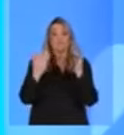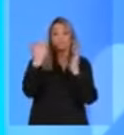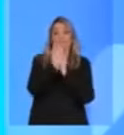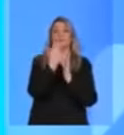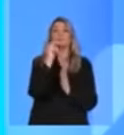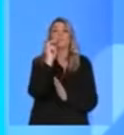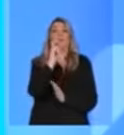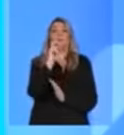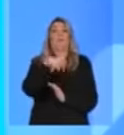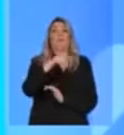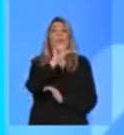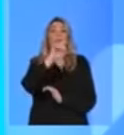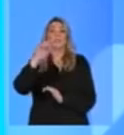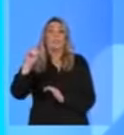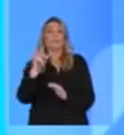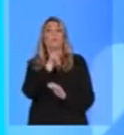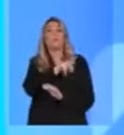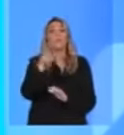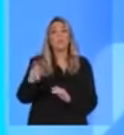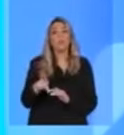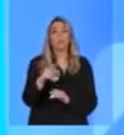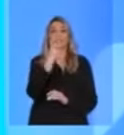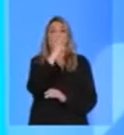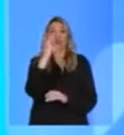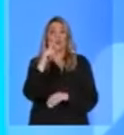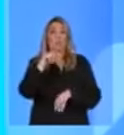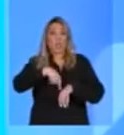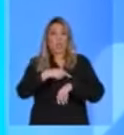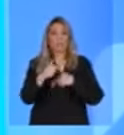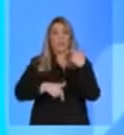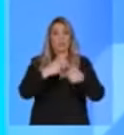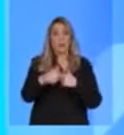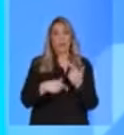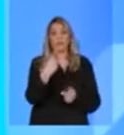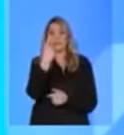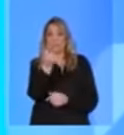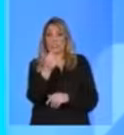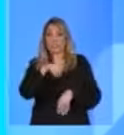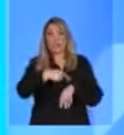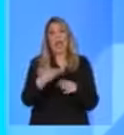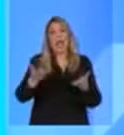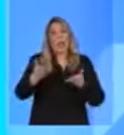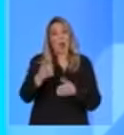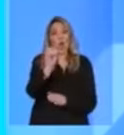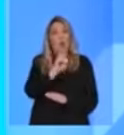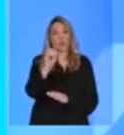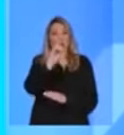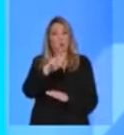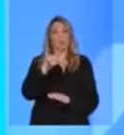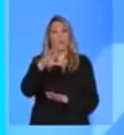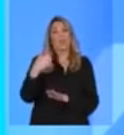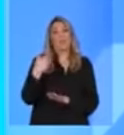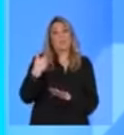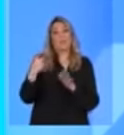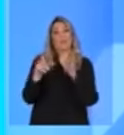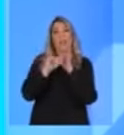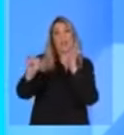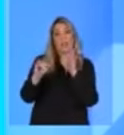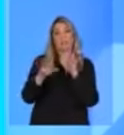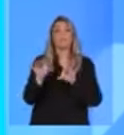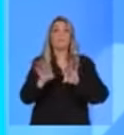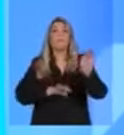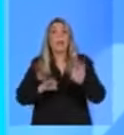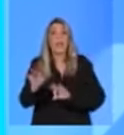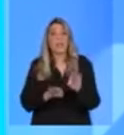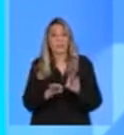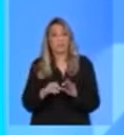5.900 Prof professores de 22:30 e 16 horas agora em outubro no aniversário da lei do plano de cargo de